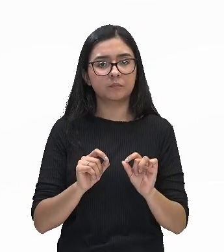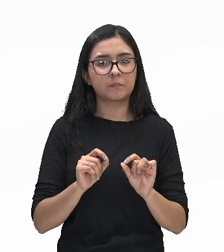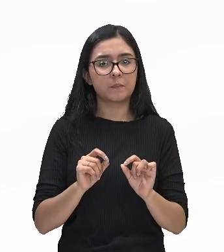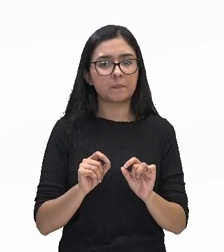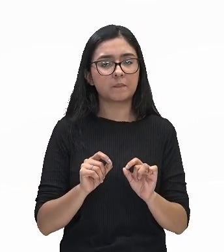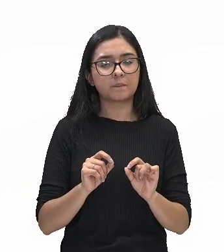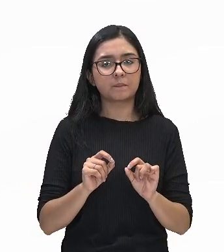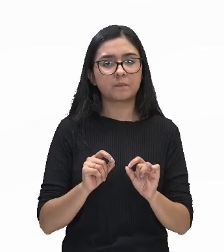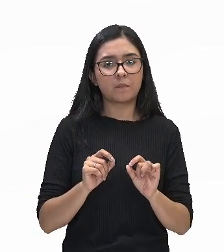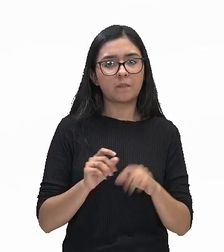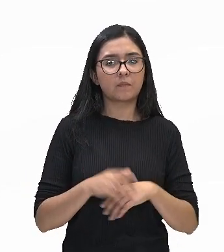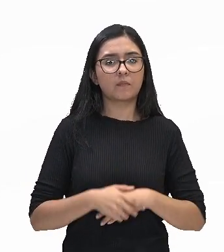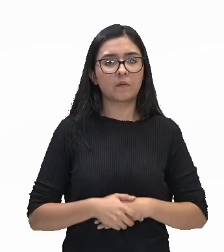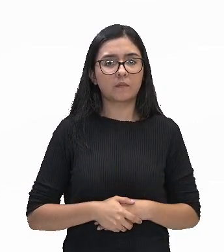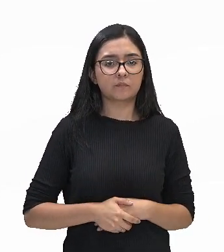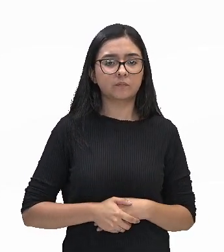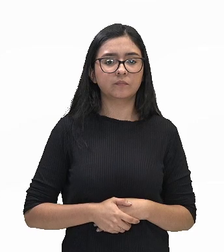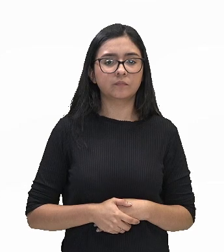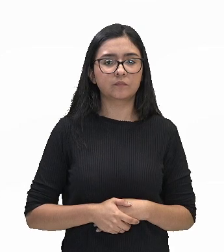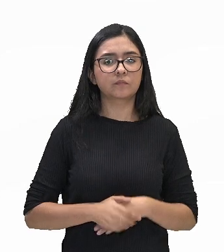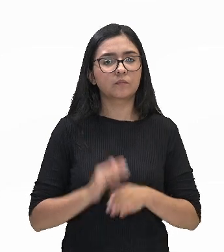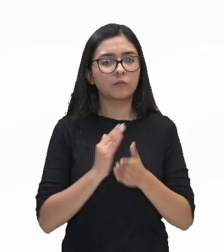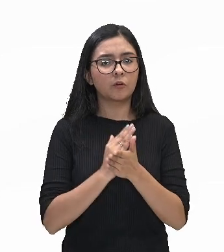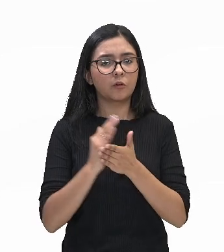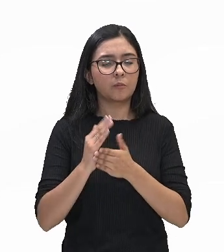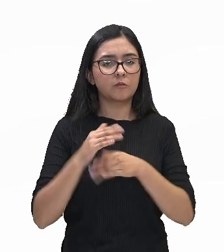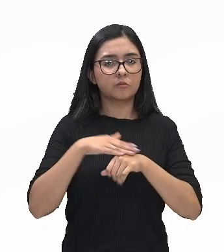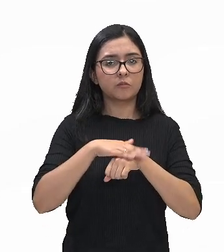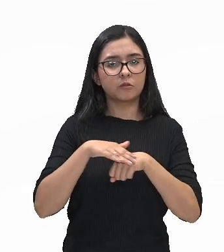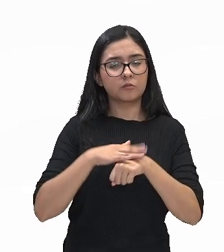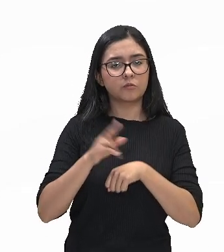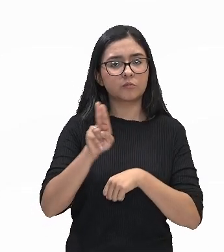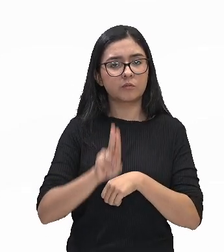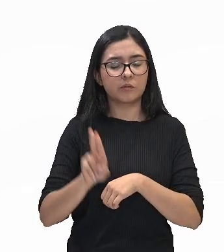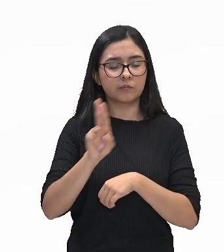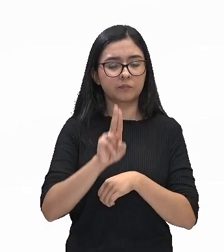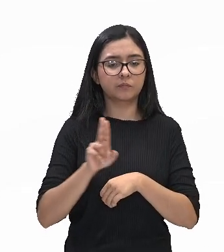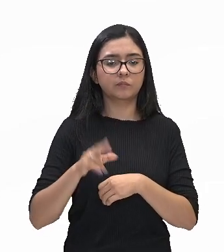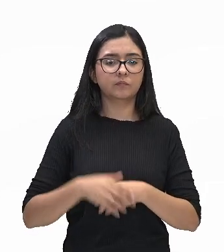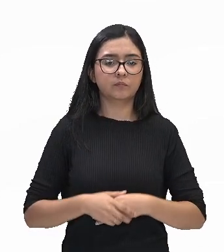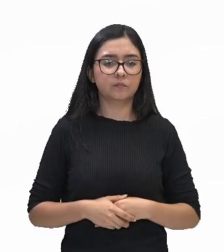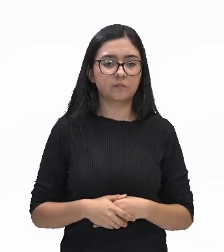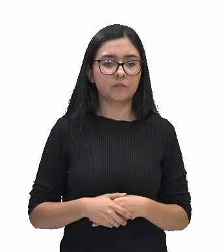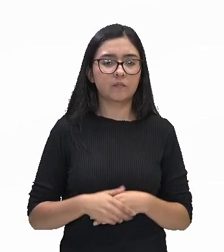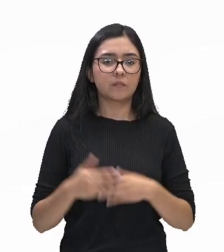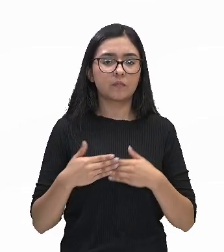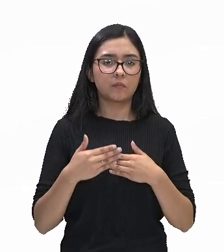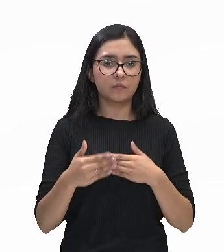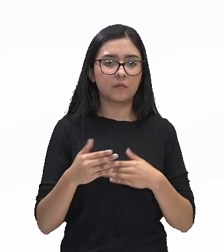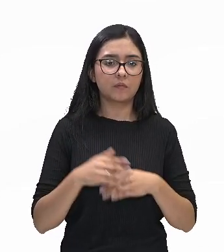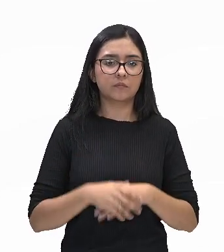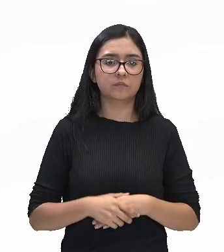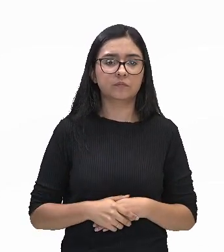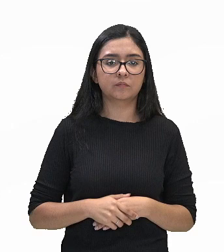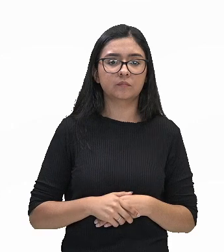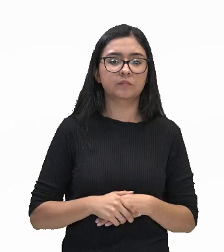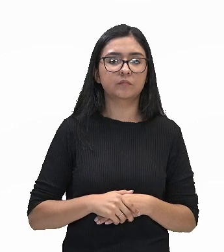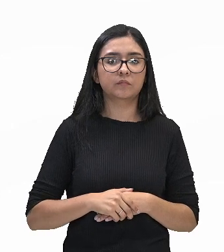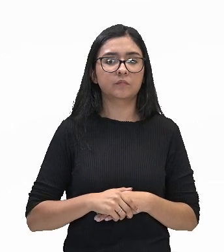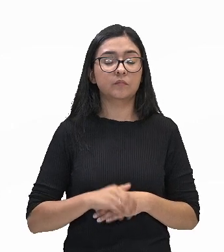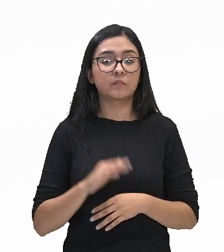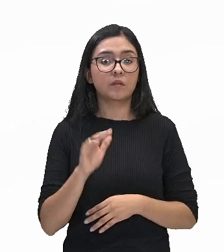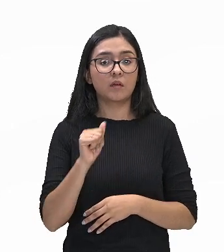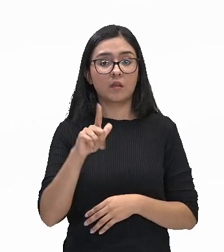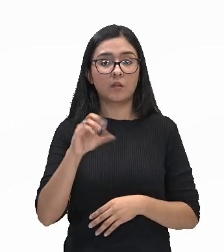dar início, né, a uma conversa, por exemplo. Então, vamos para o alô, alô, que é o